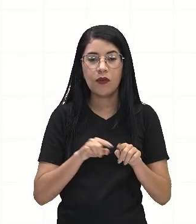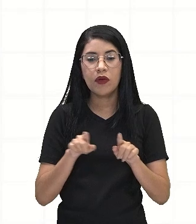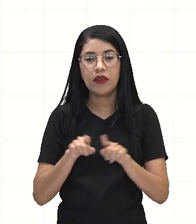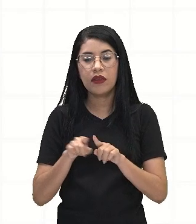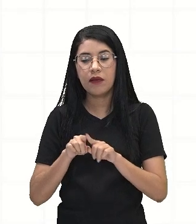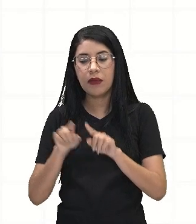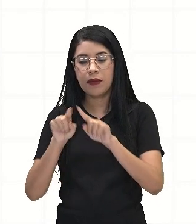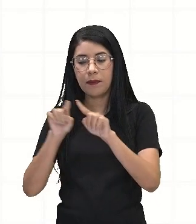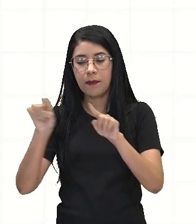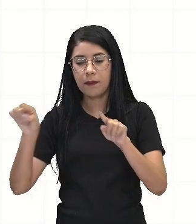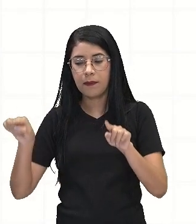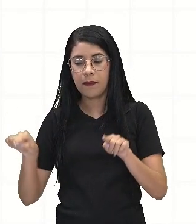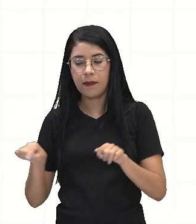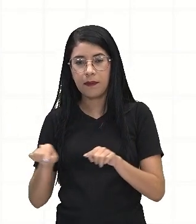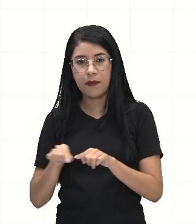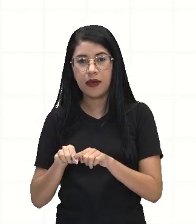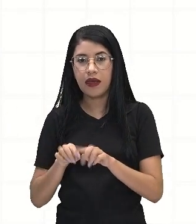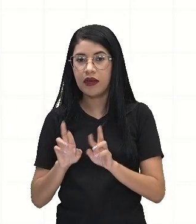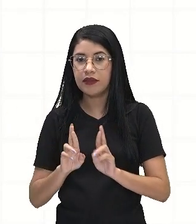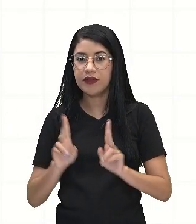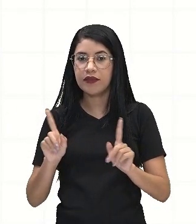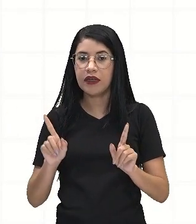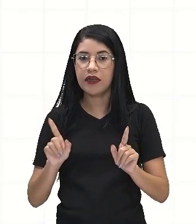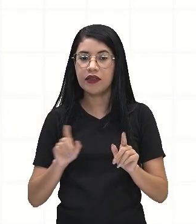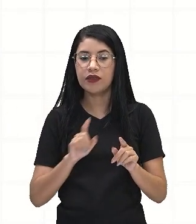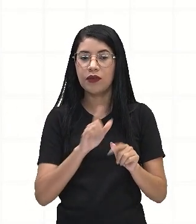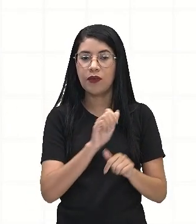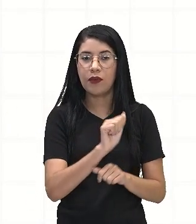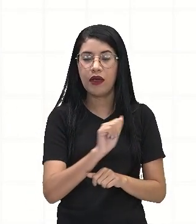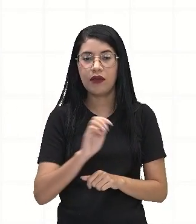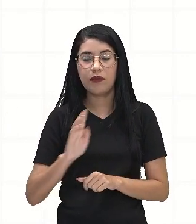um paralelepípedo, era o outro tipo de prisma.